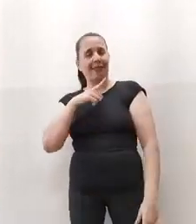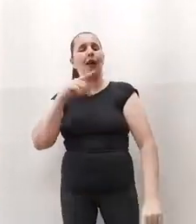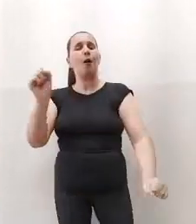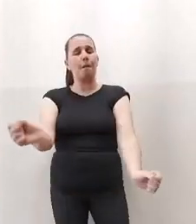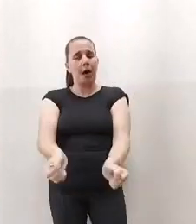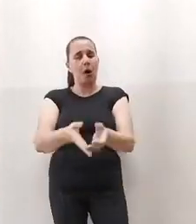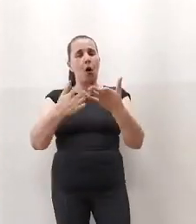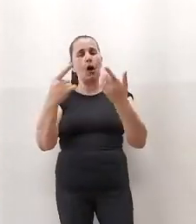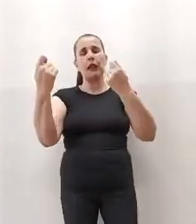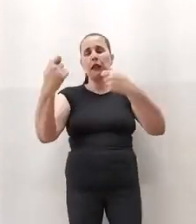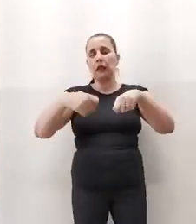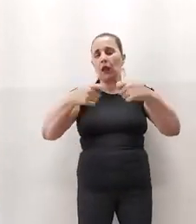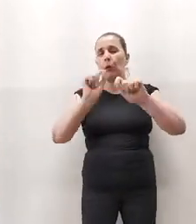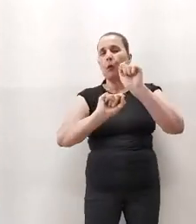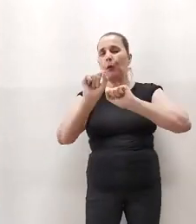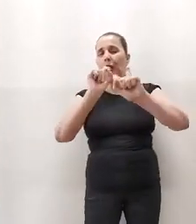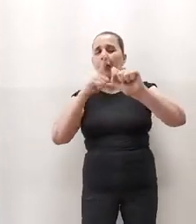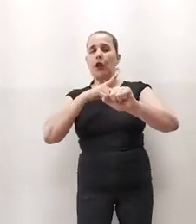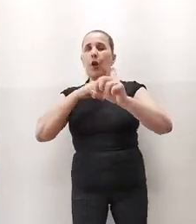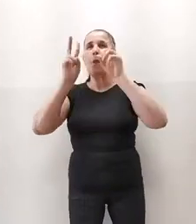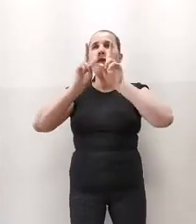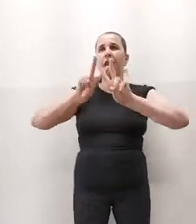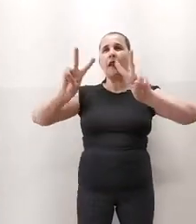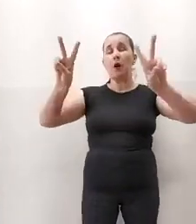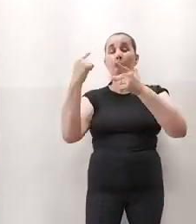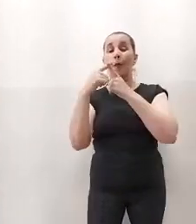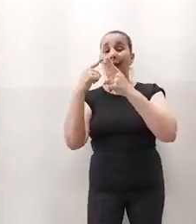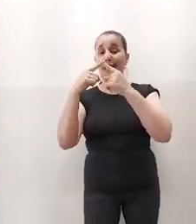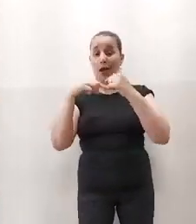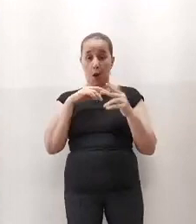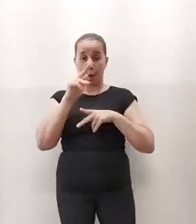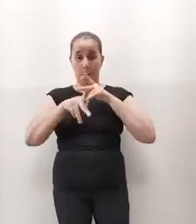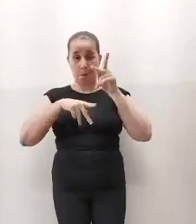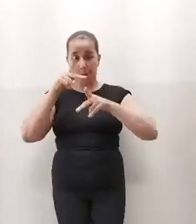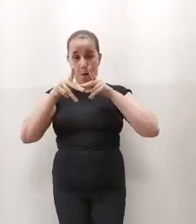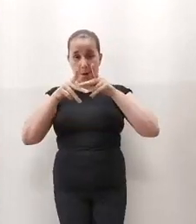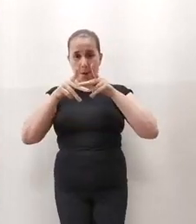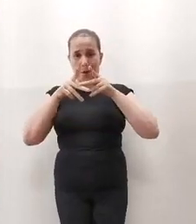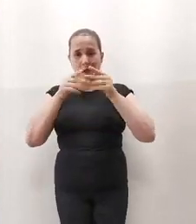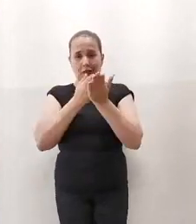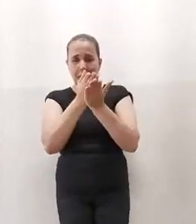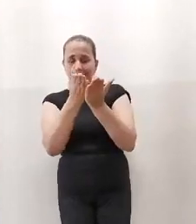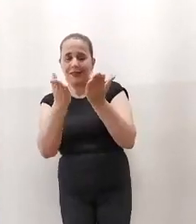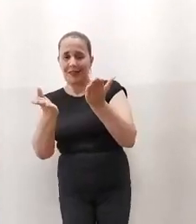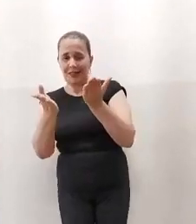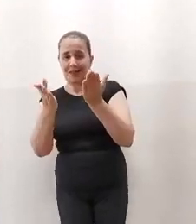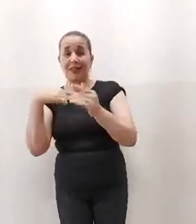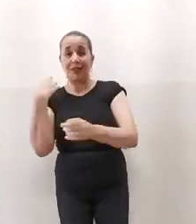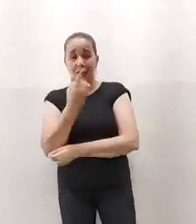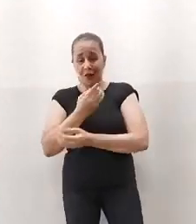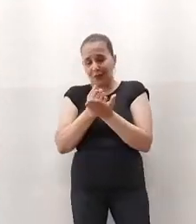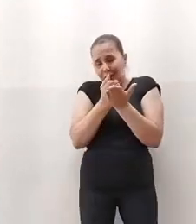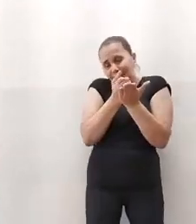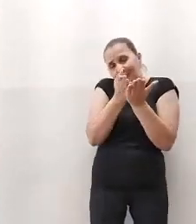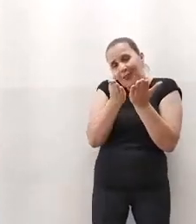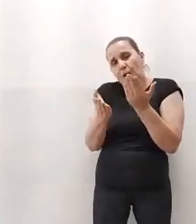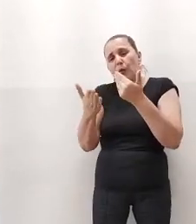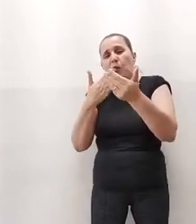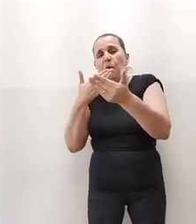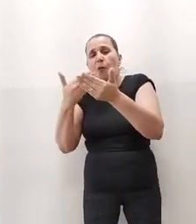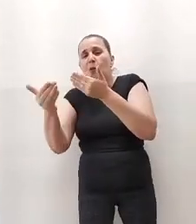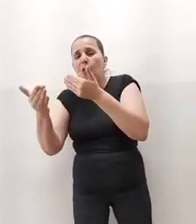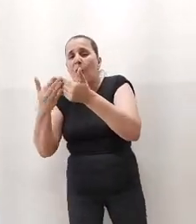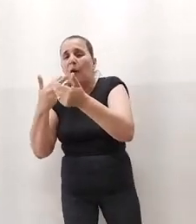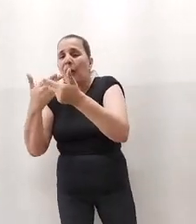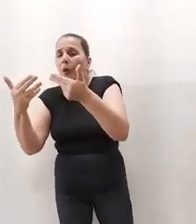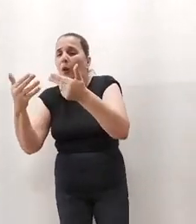maior necessidade da visão, porque senão o povo se corrompe. Porque senão nós somos levados por qualquer vento